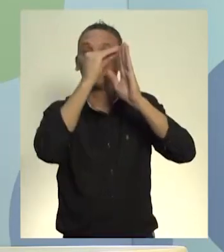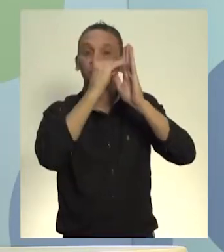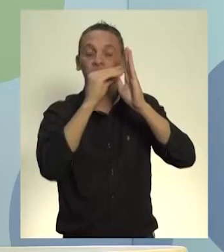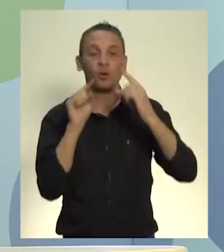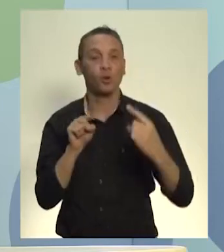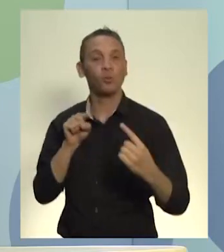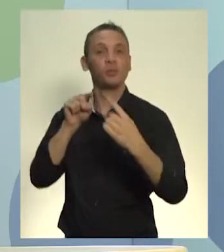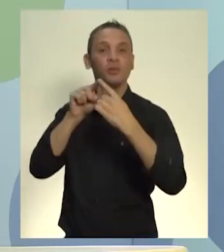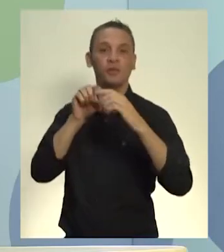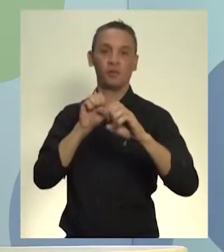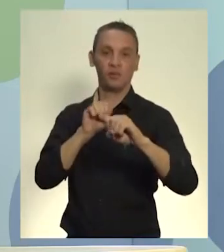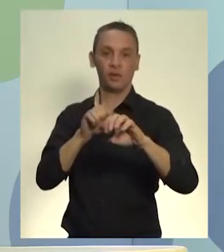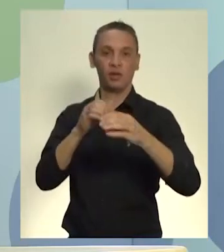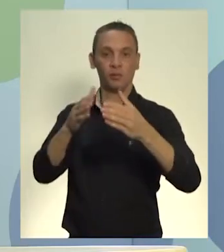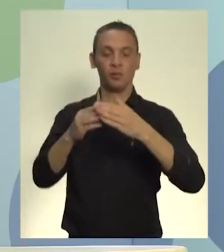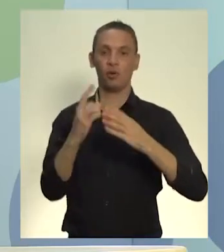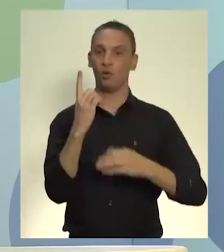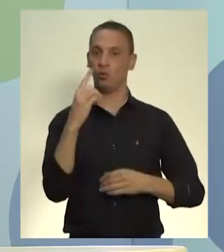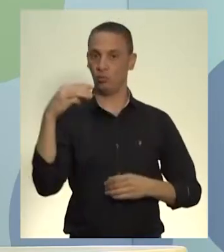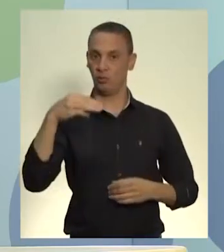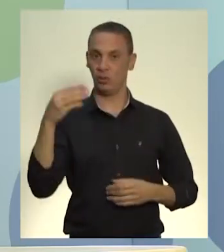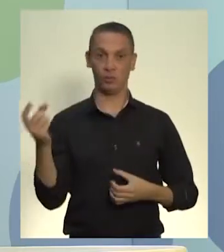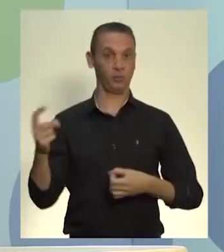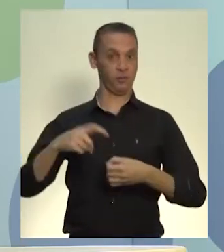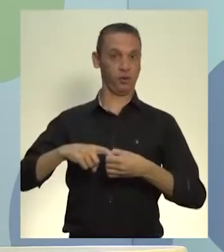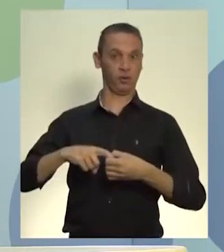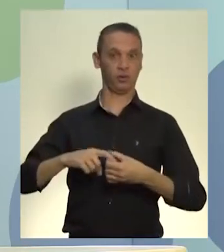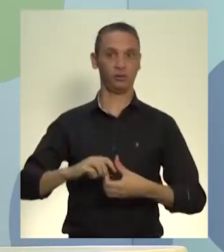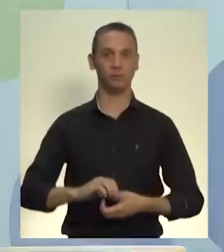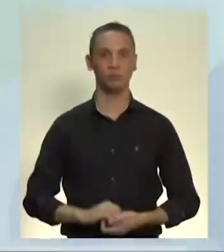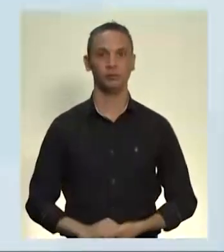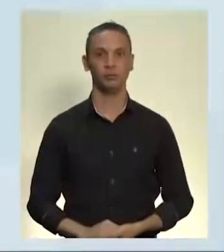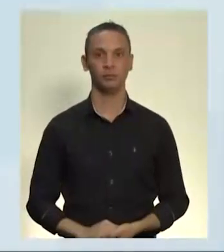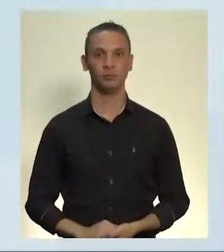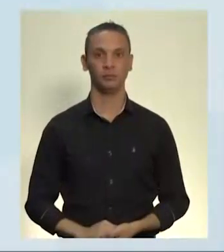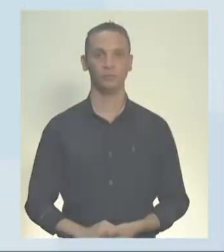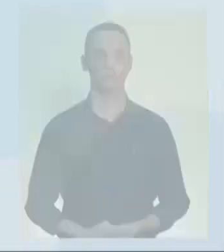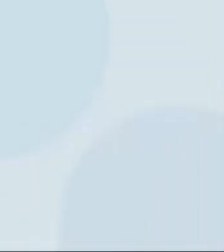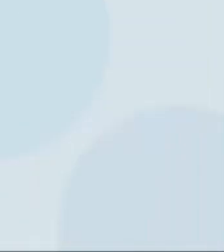objetivo dessa aula. Deixar 1 minutinho e a gente já volta.